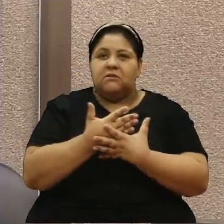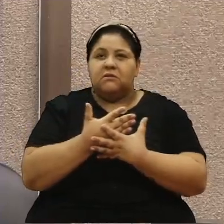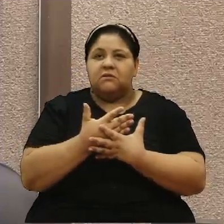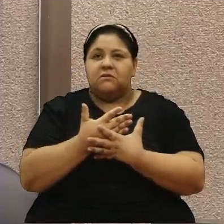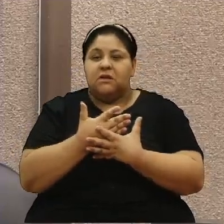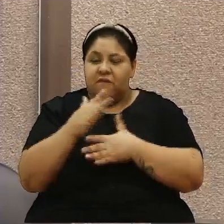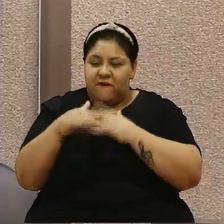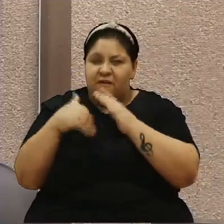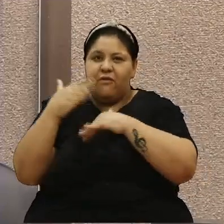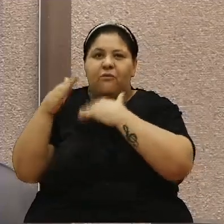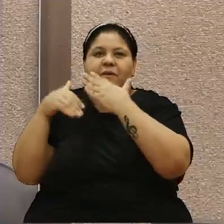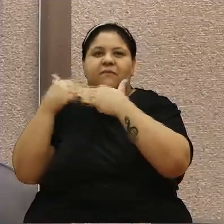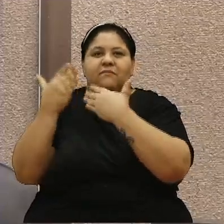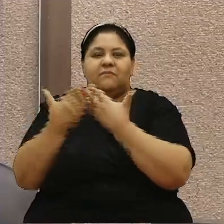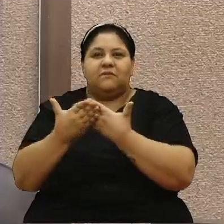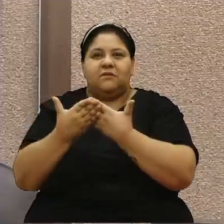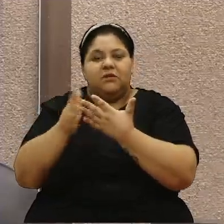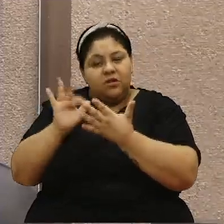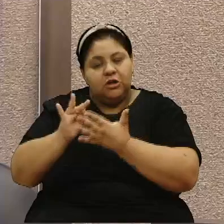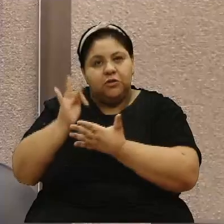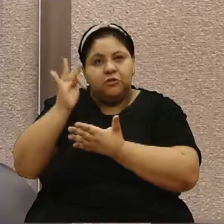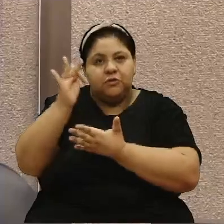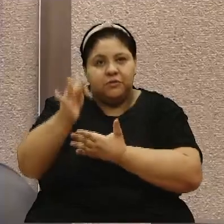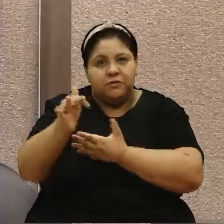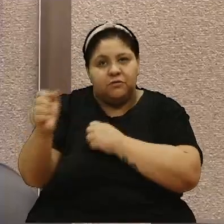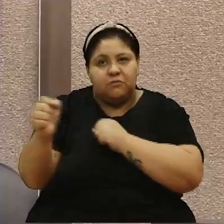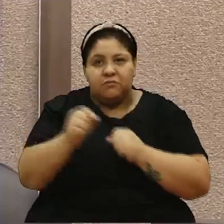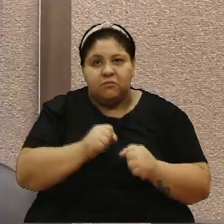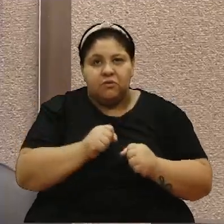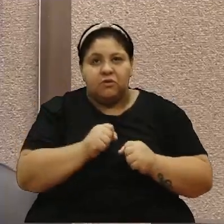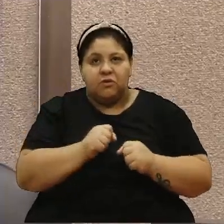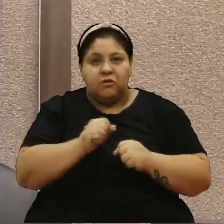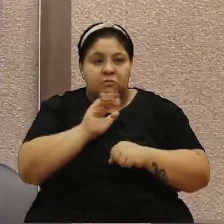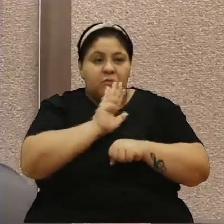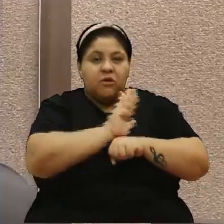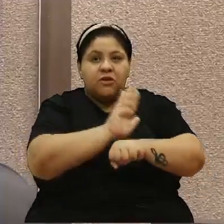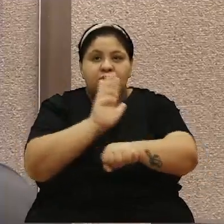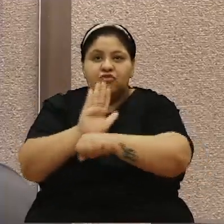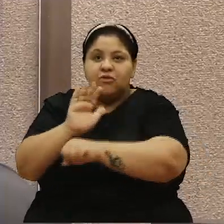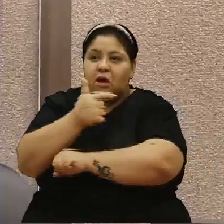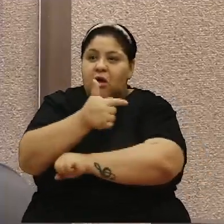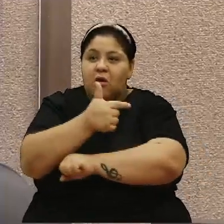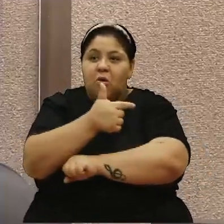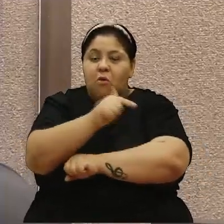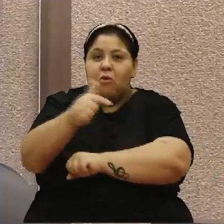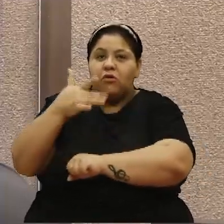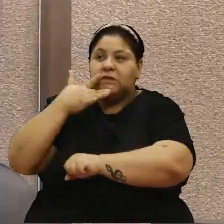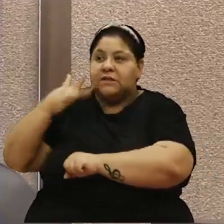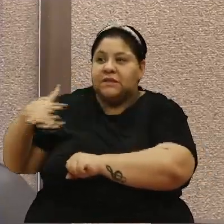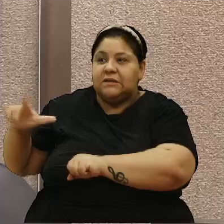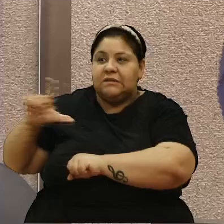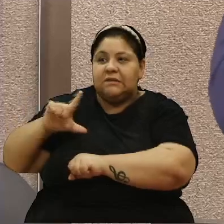vai evoluir. E lá na frente, ele pode vir ajudar outras crianças que têm o mesmo transtorno.